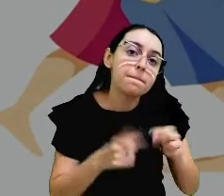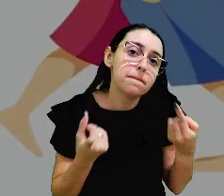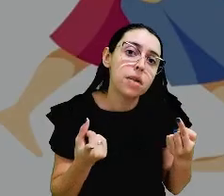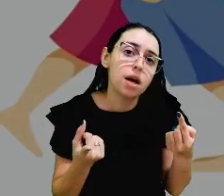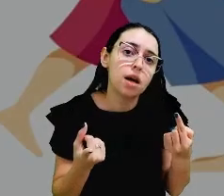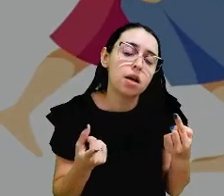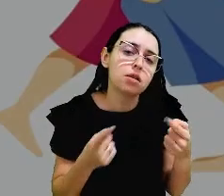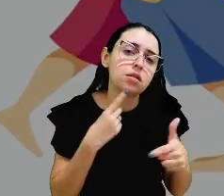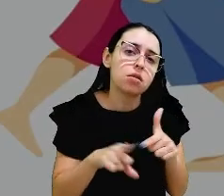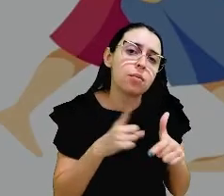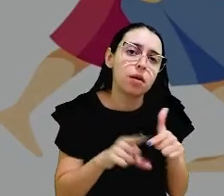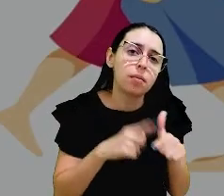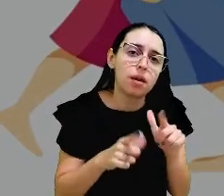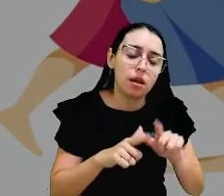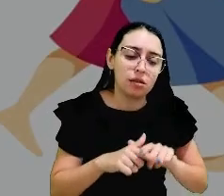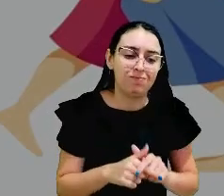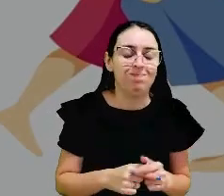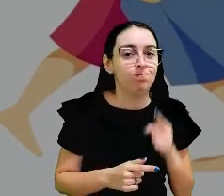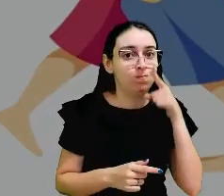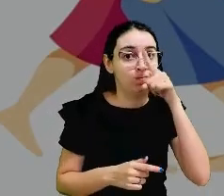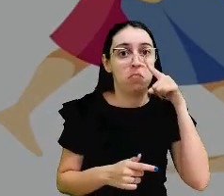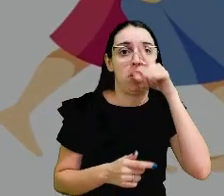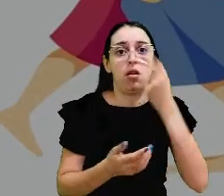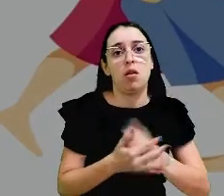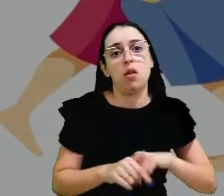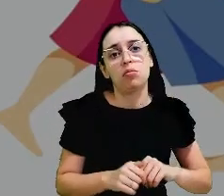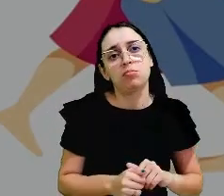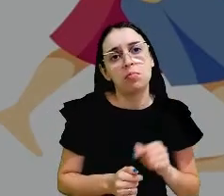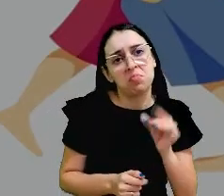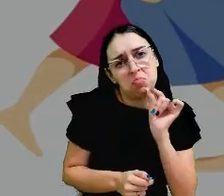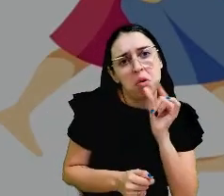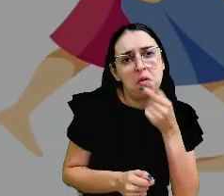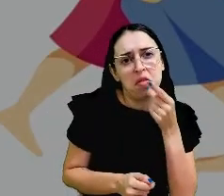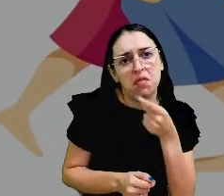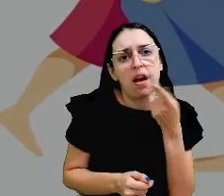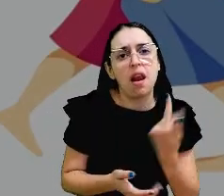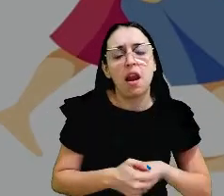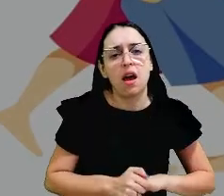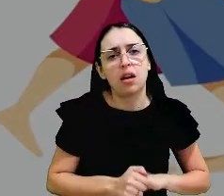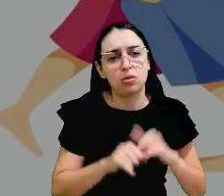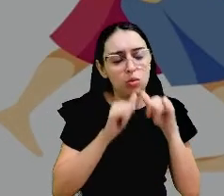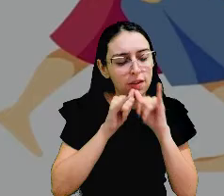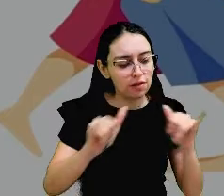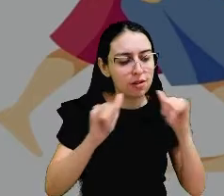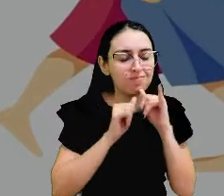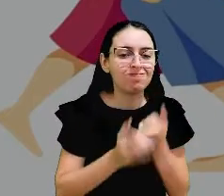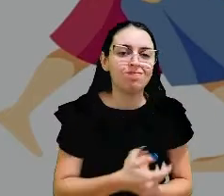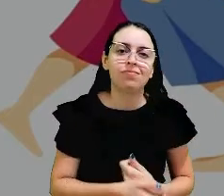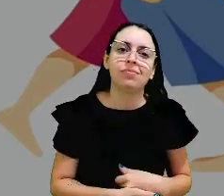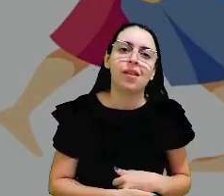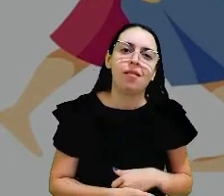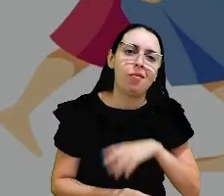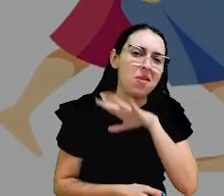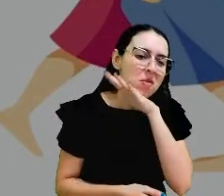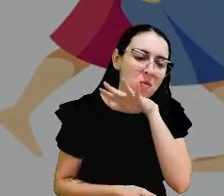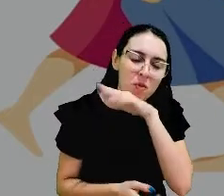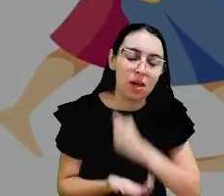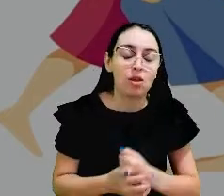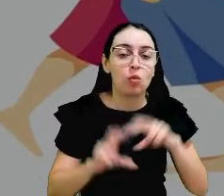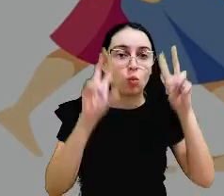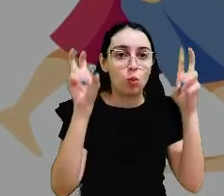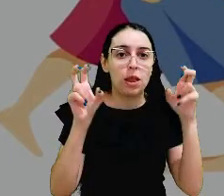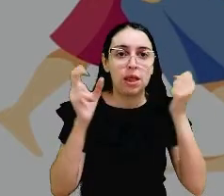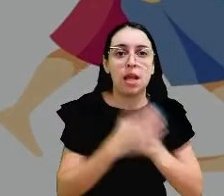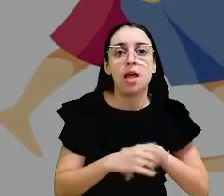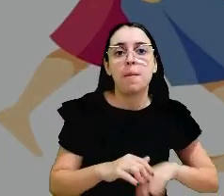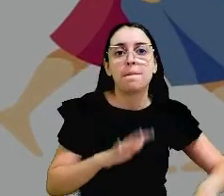despeito desse problema ser um problema gravíssimo, ele é pouco falado. E o pior do que isso, o termo